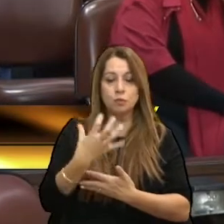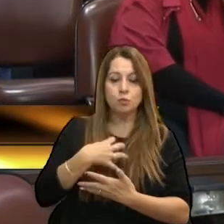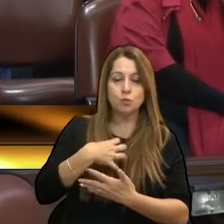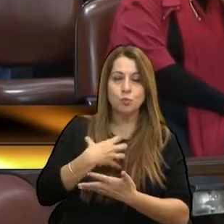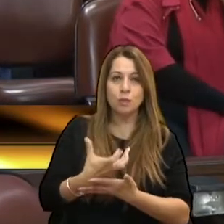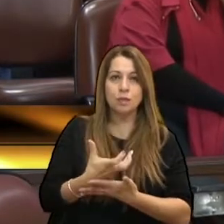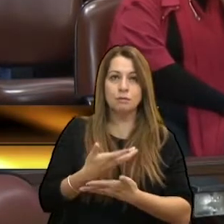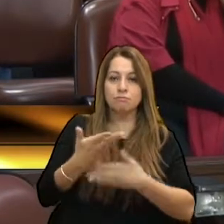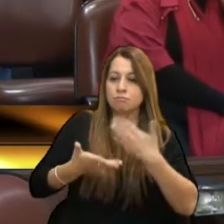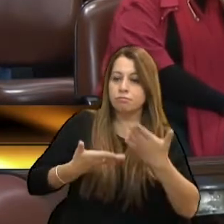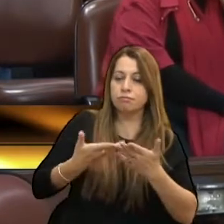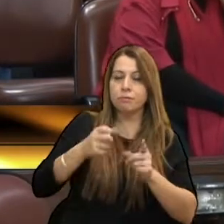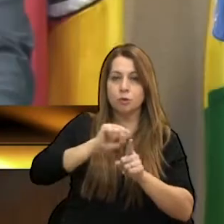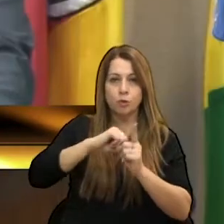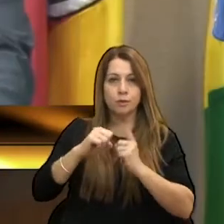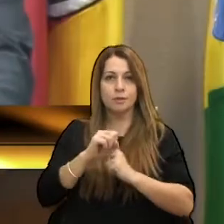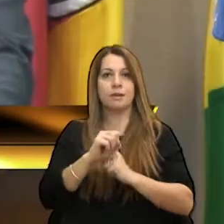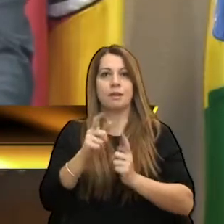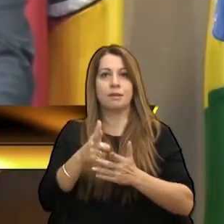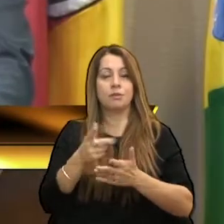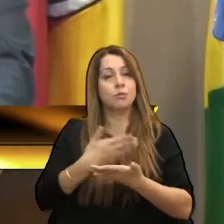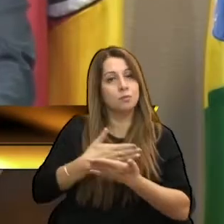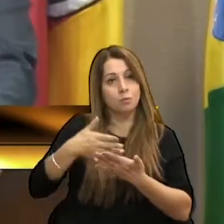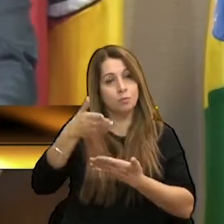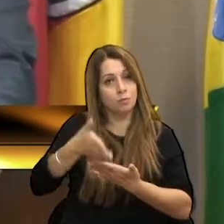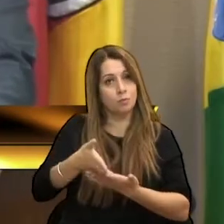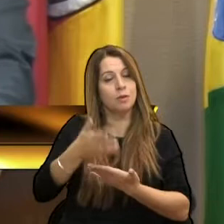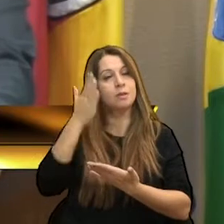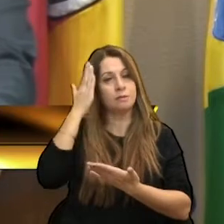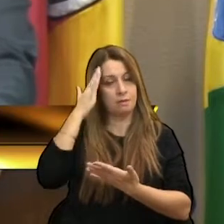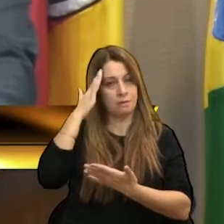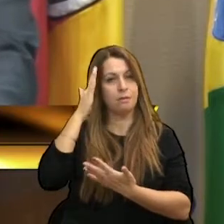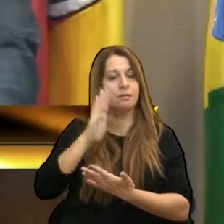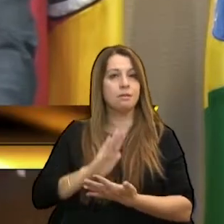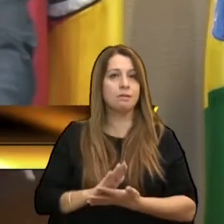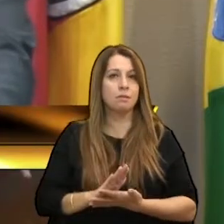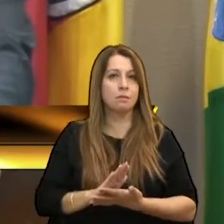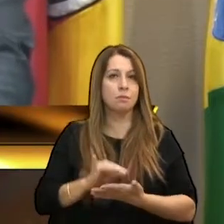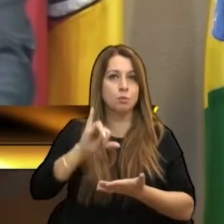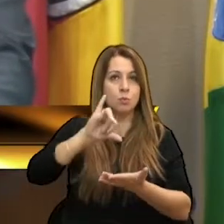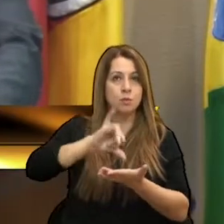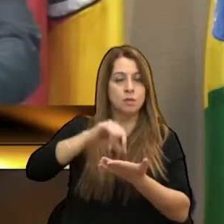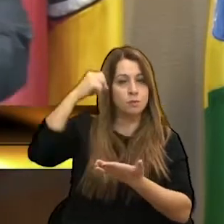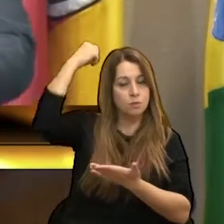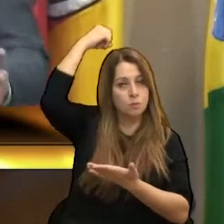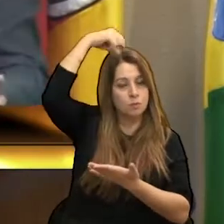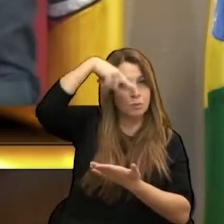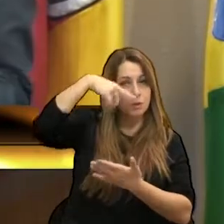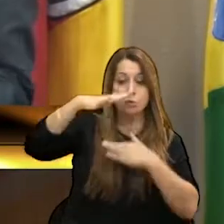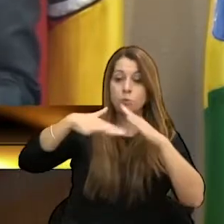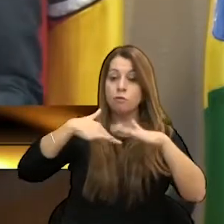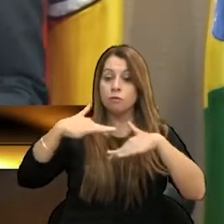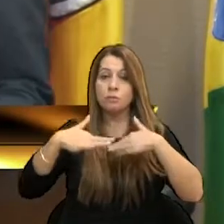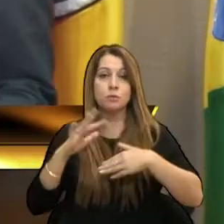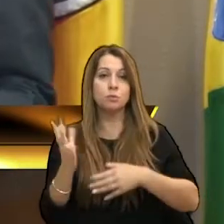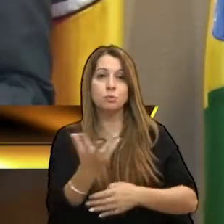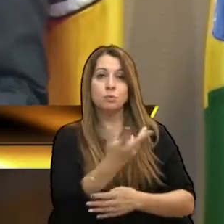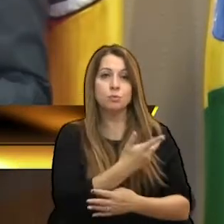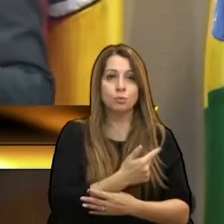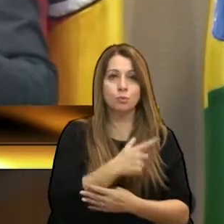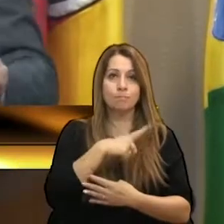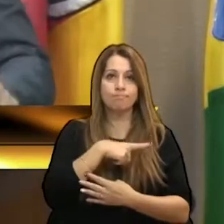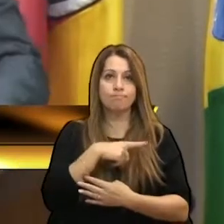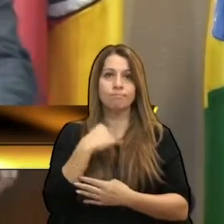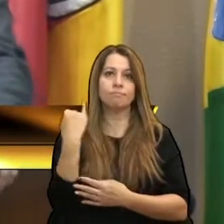gesto nobre enquanto sociedade, e a partir disso nós sabemos que os centros espíritas, o movimento espírita num todo, tem